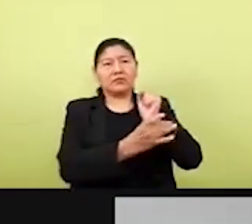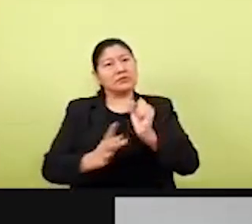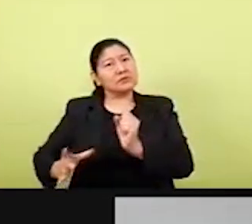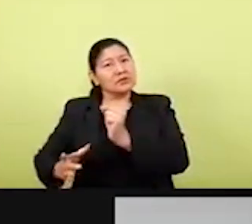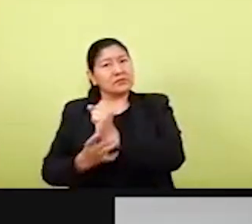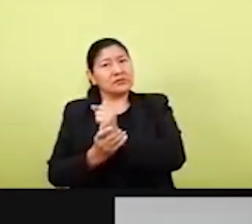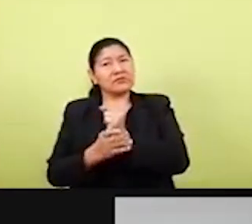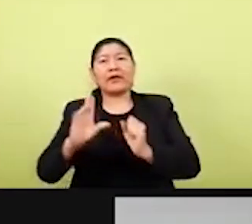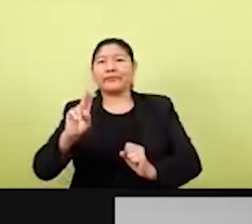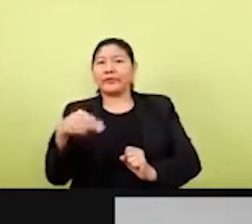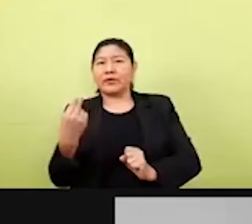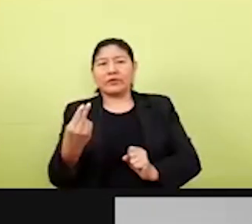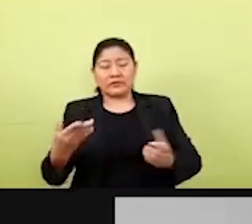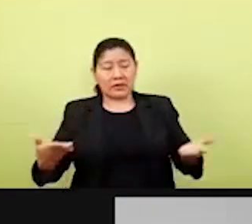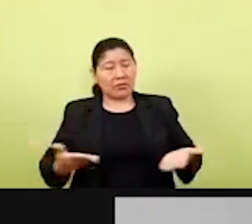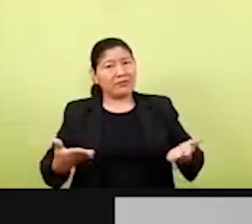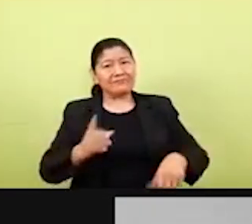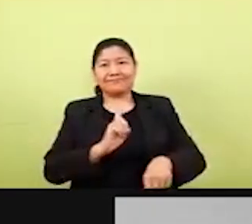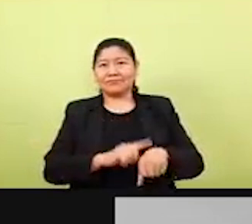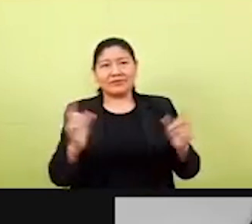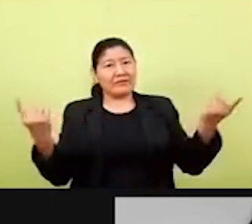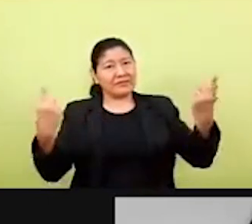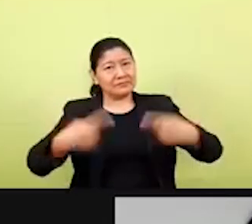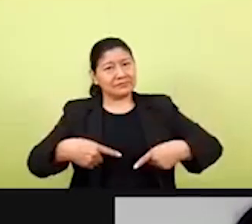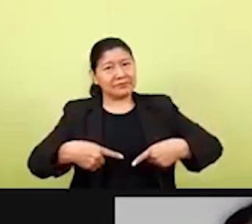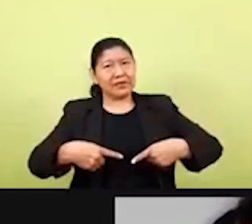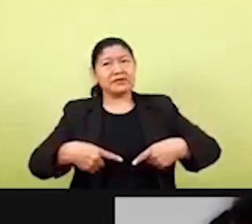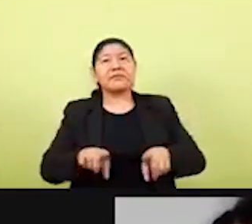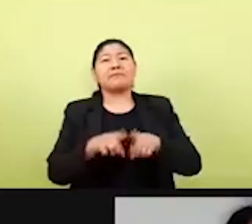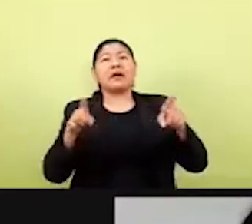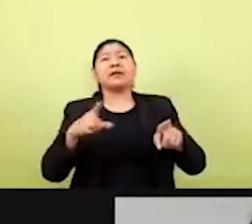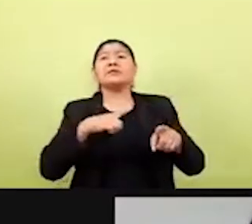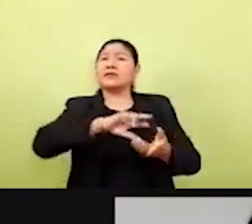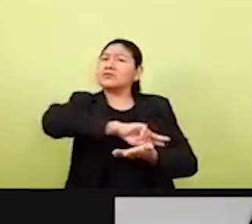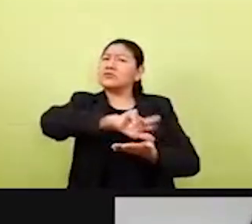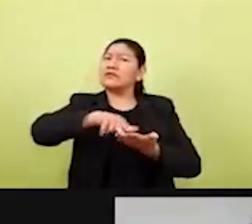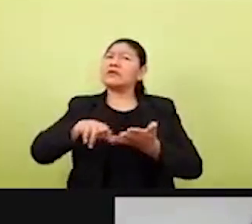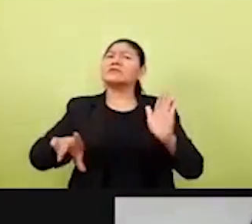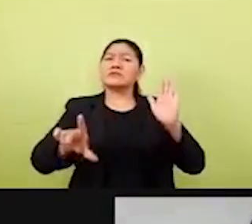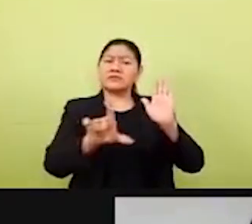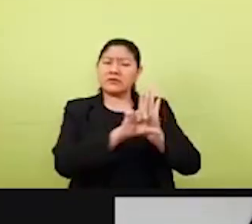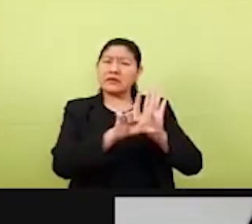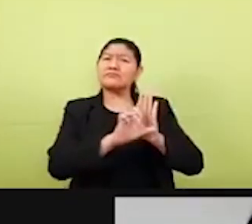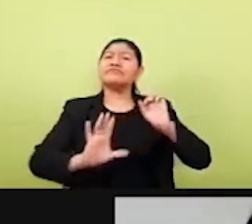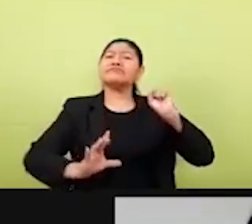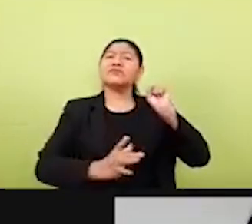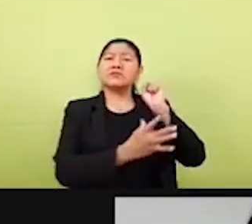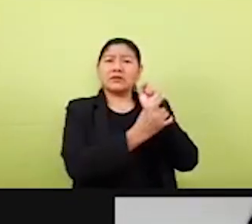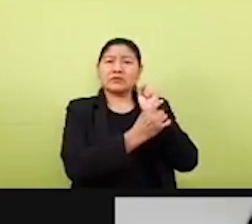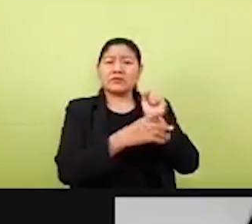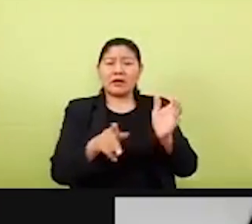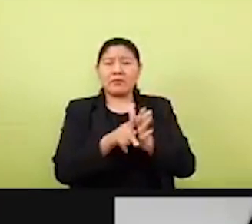E que tem várias outras políticas, política de segurança pública, política de assistência, política de